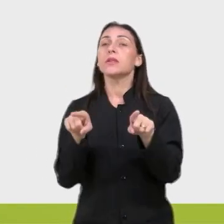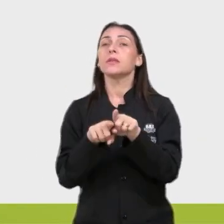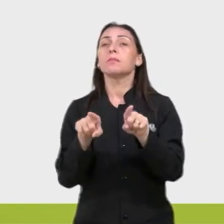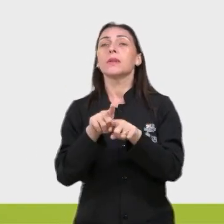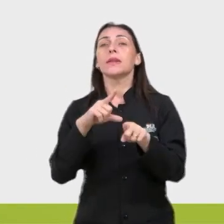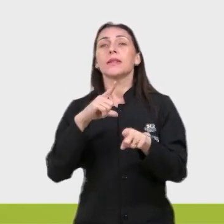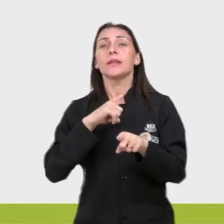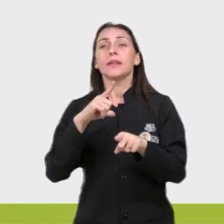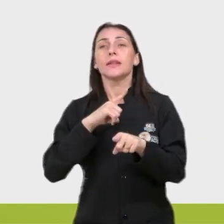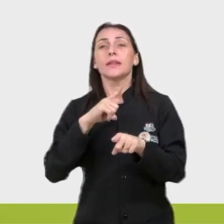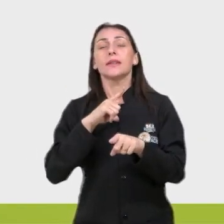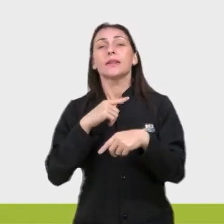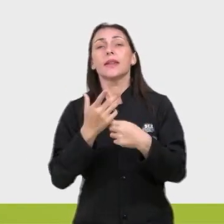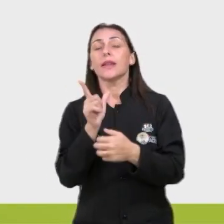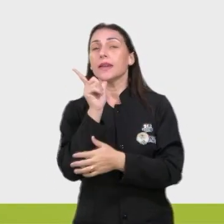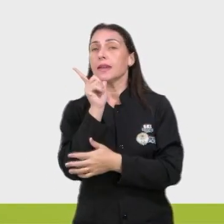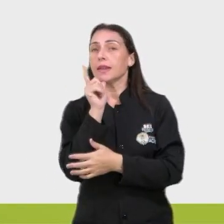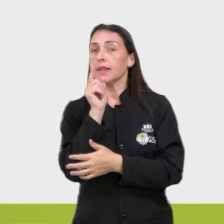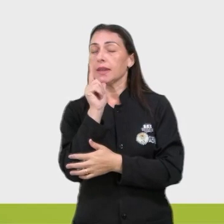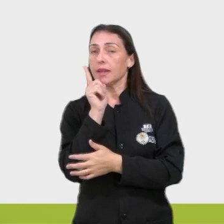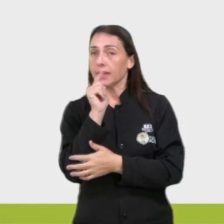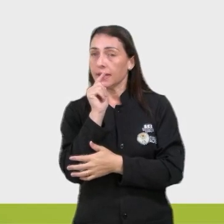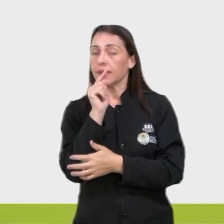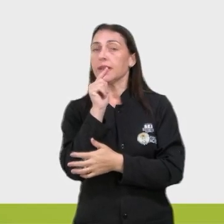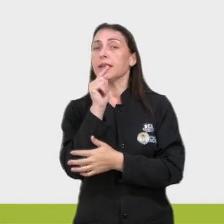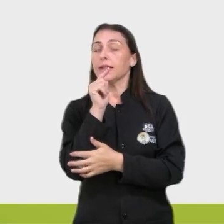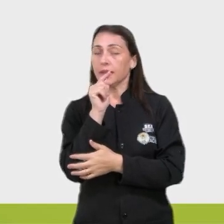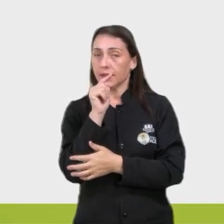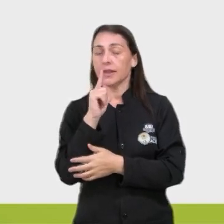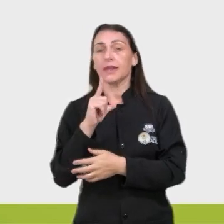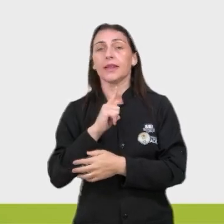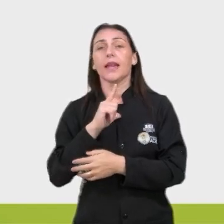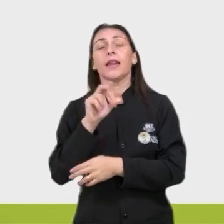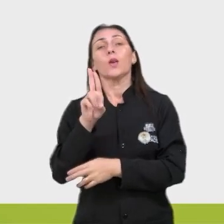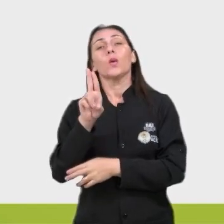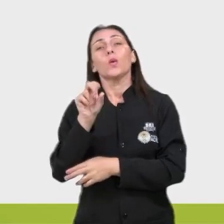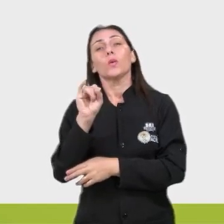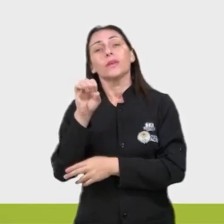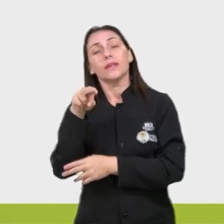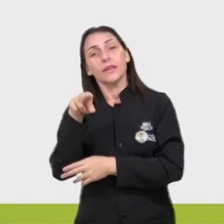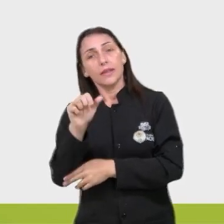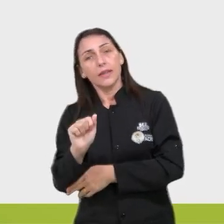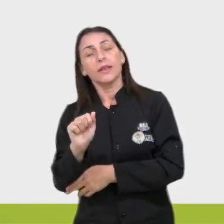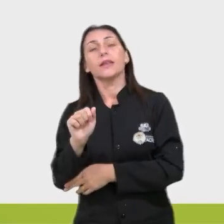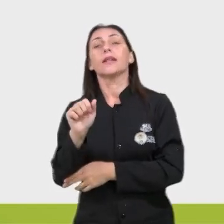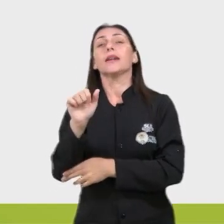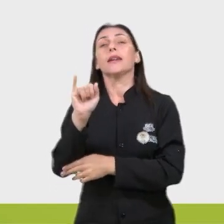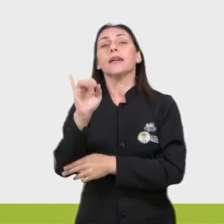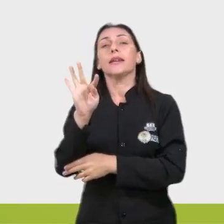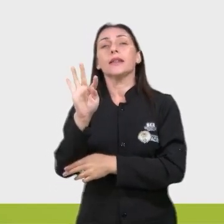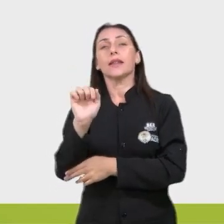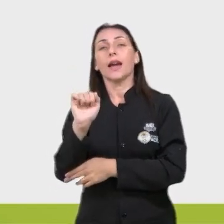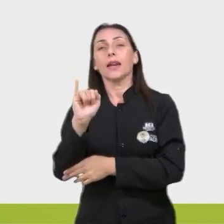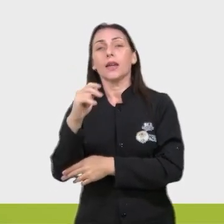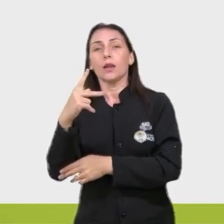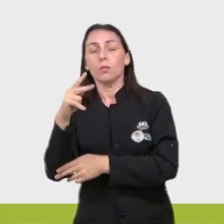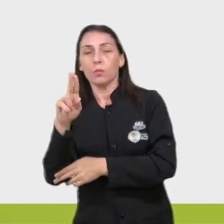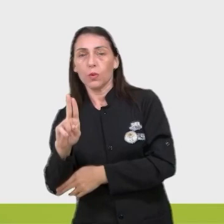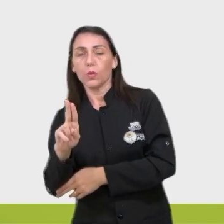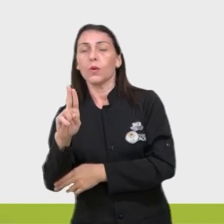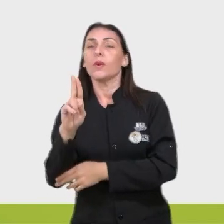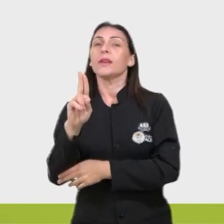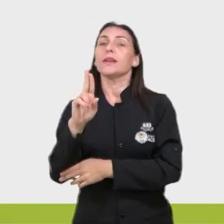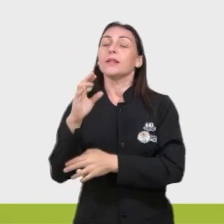tem grande poder hidrelétrico na sua hidrografia ali, tem a usina de Itaipu, de Furnas, que são